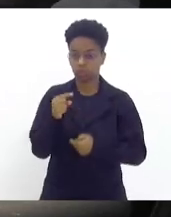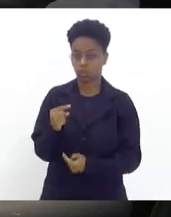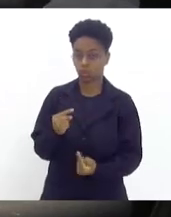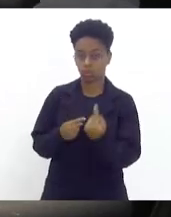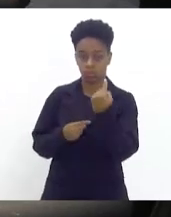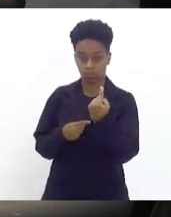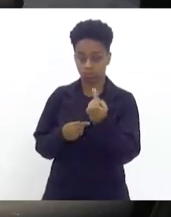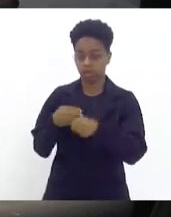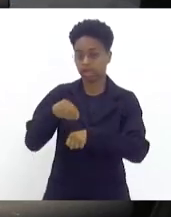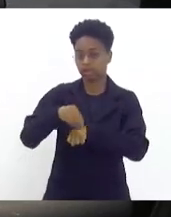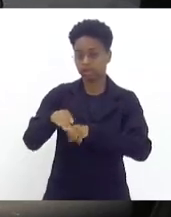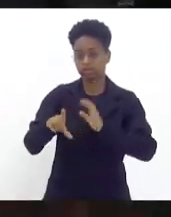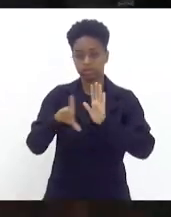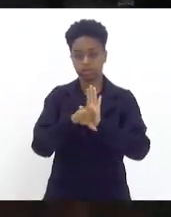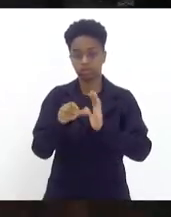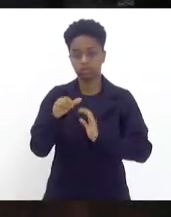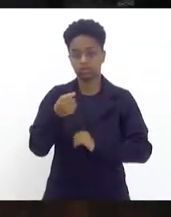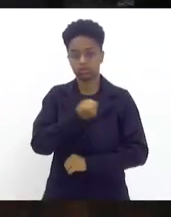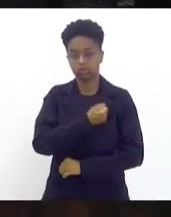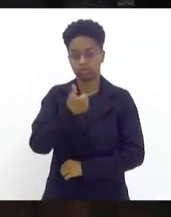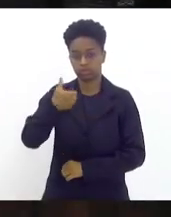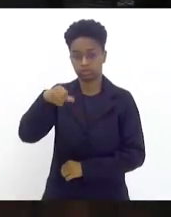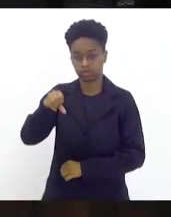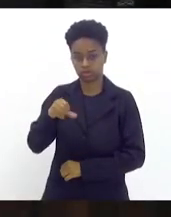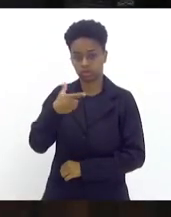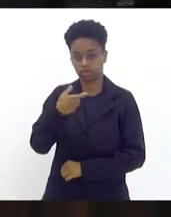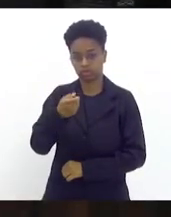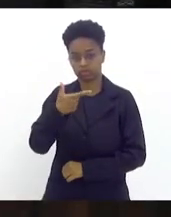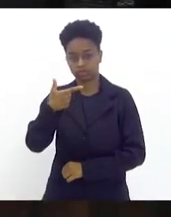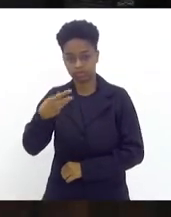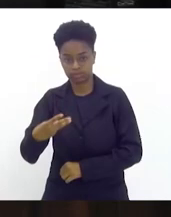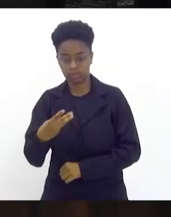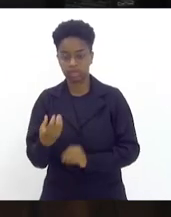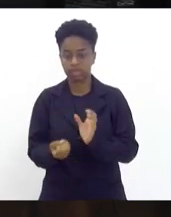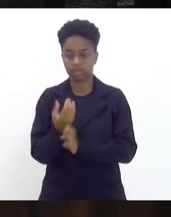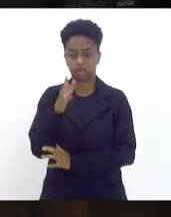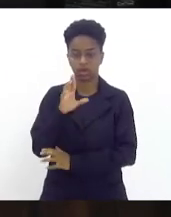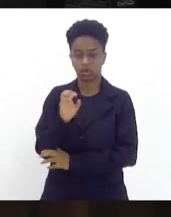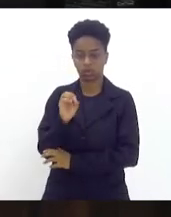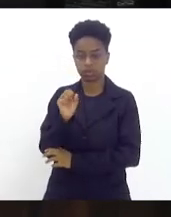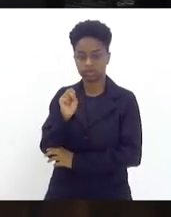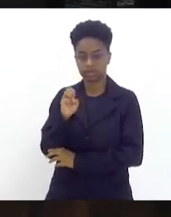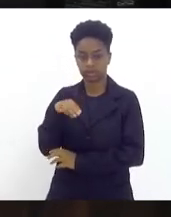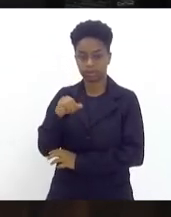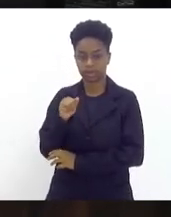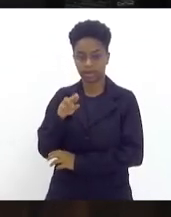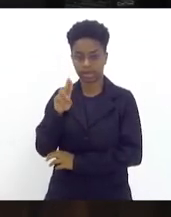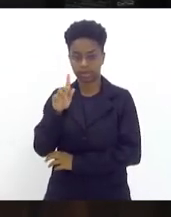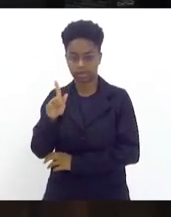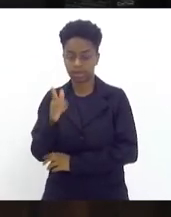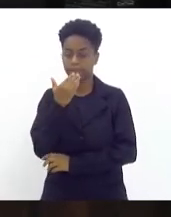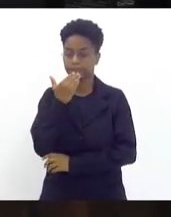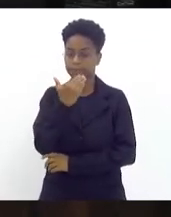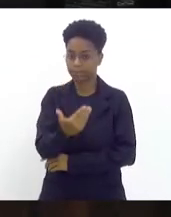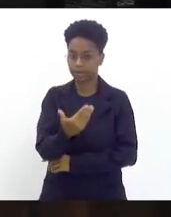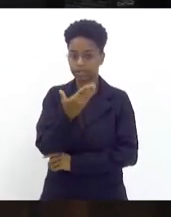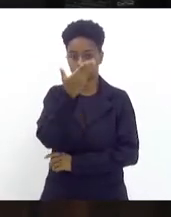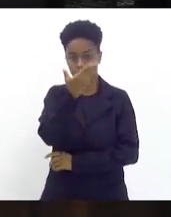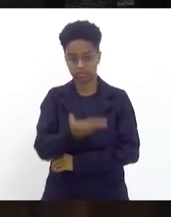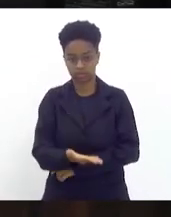indicação Legislativa número 19 de 23 de autoria Deputado Rosenberg Reis que solicita ao Excelentíssimo